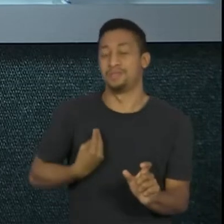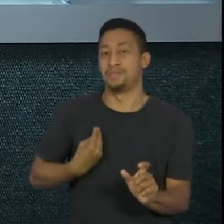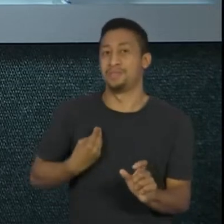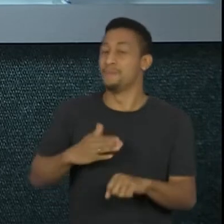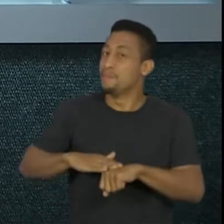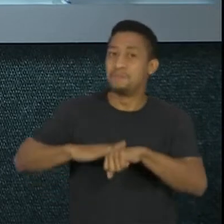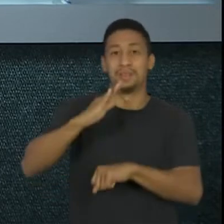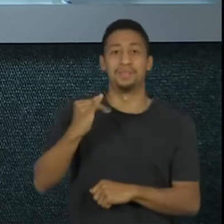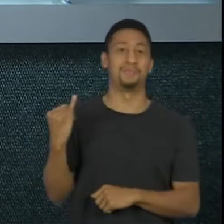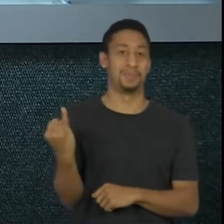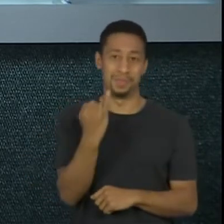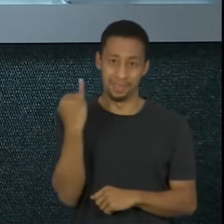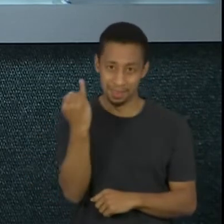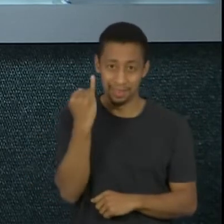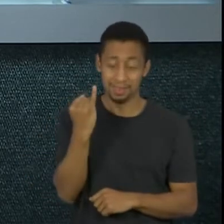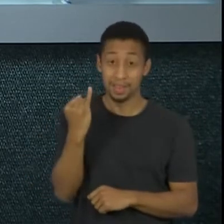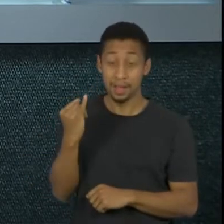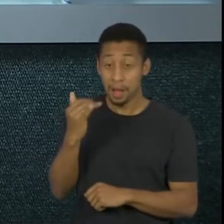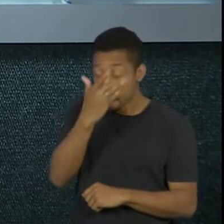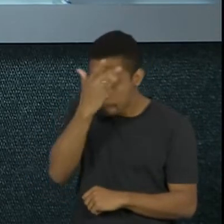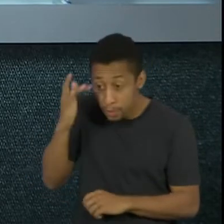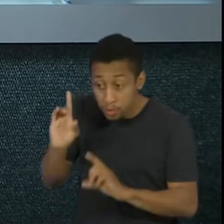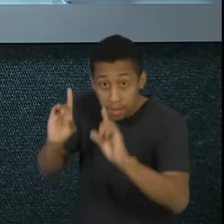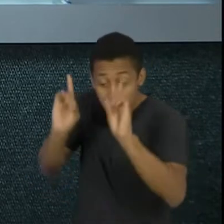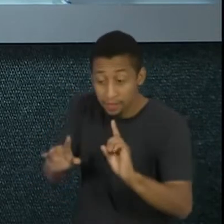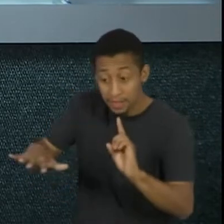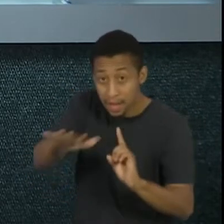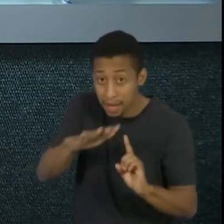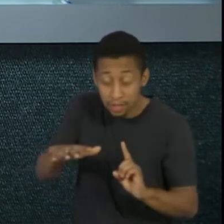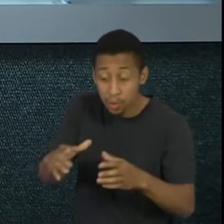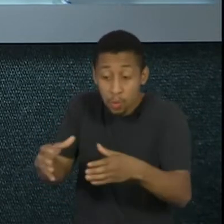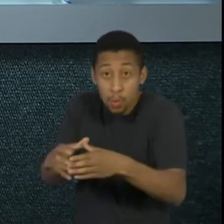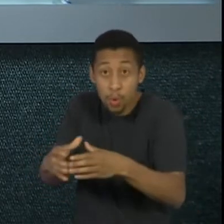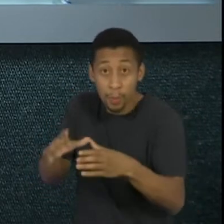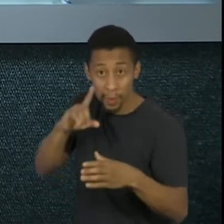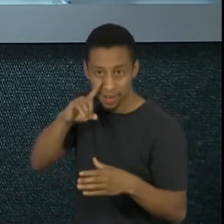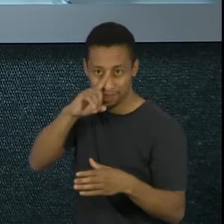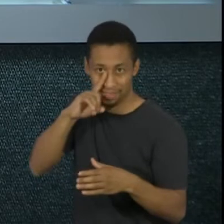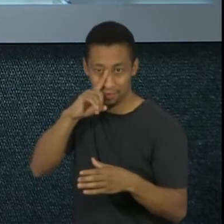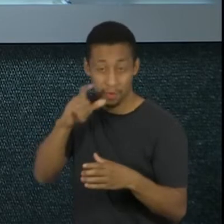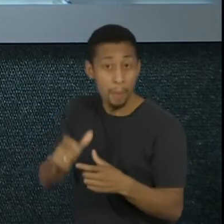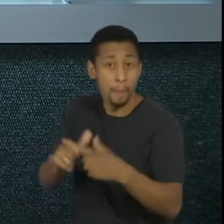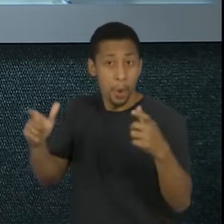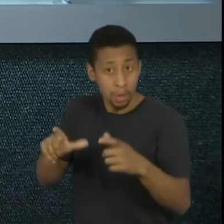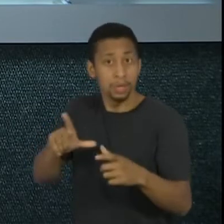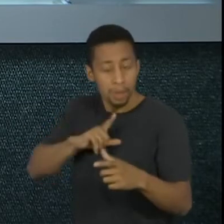deficiência são um grupo de risco, né? Muitas têm problemas respiratórios,